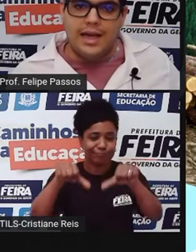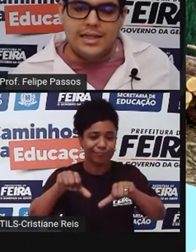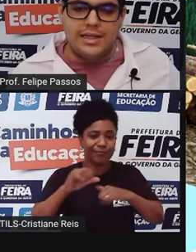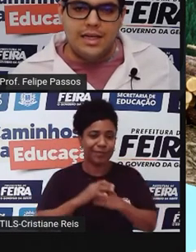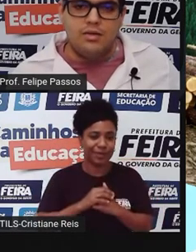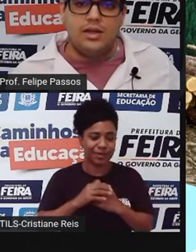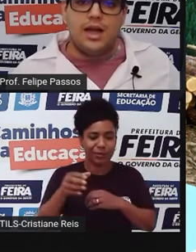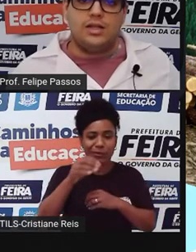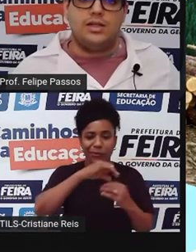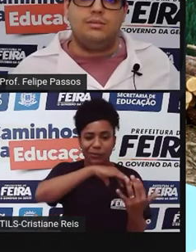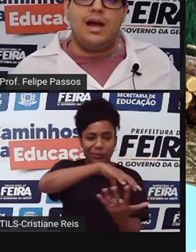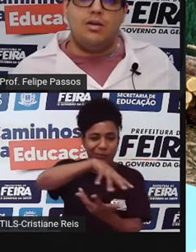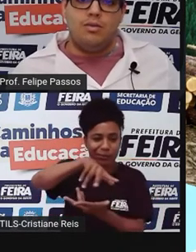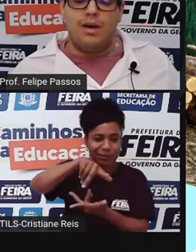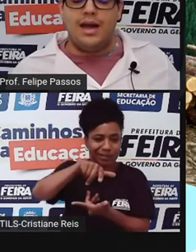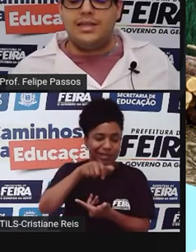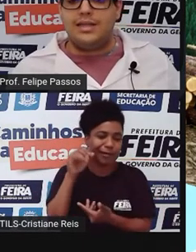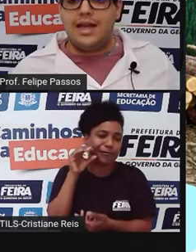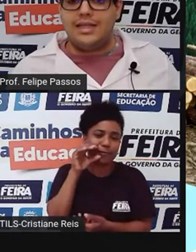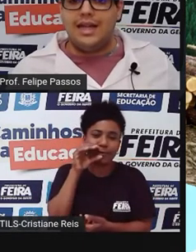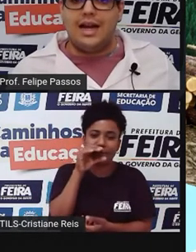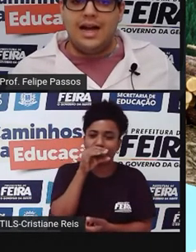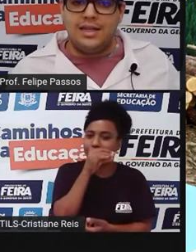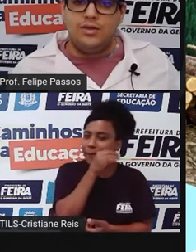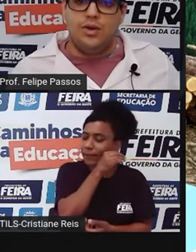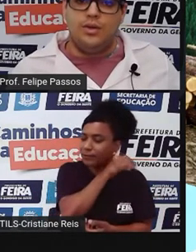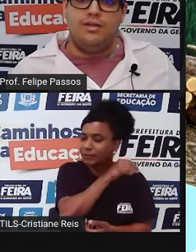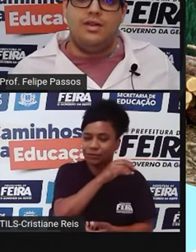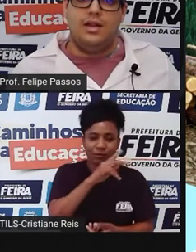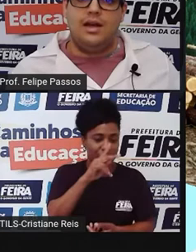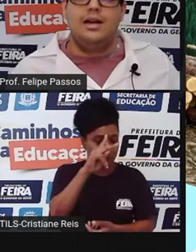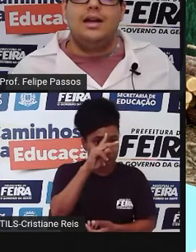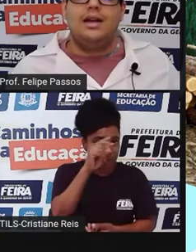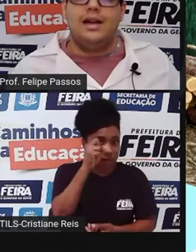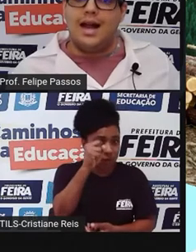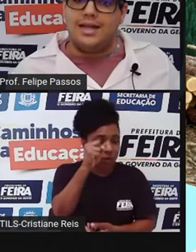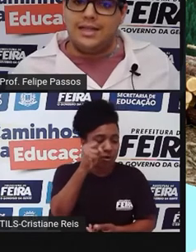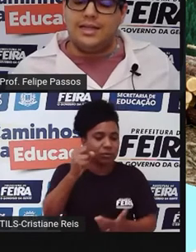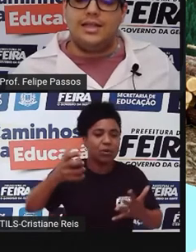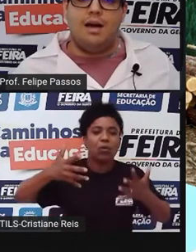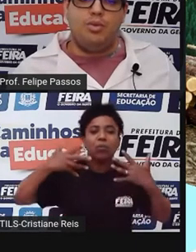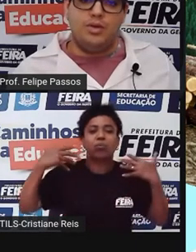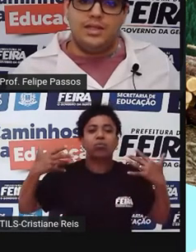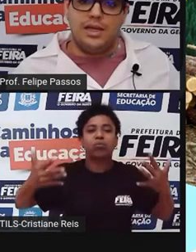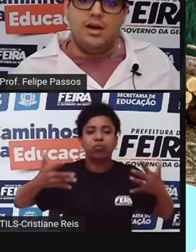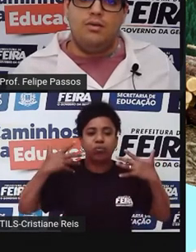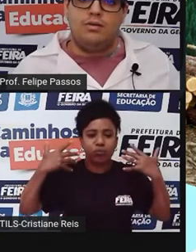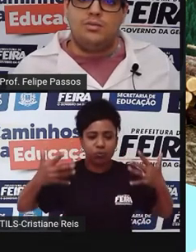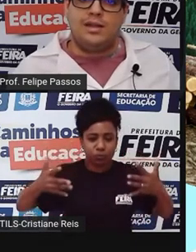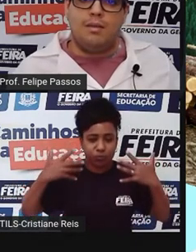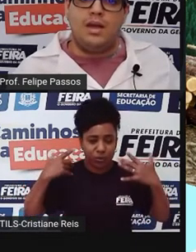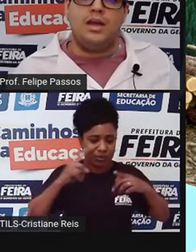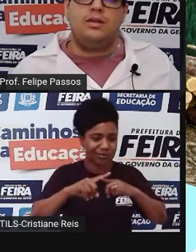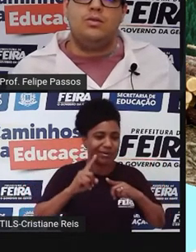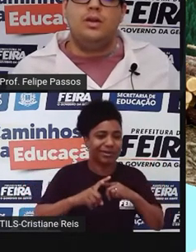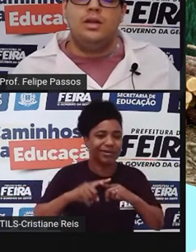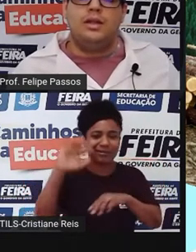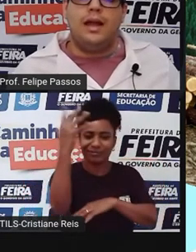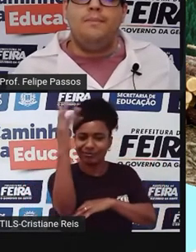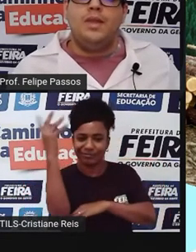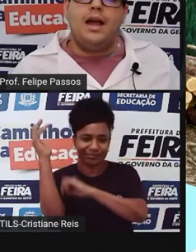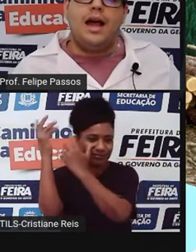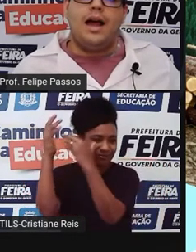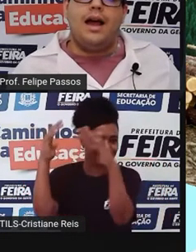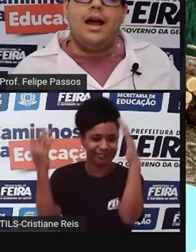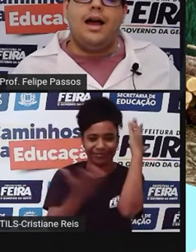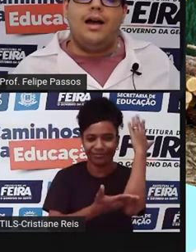está aquecendo em taxas maior, mais aceleradas do que o que deveria, graças à poluição, ao desmatamento,